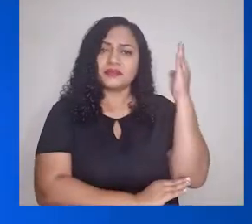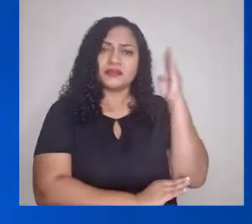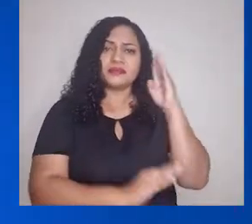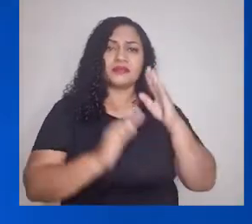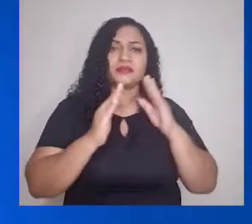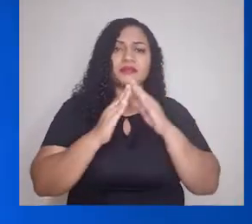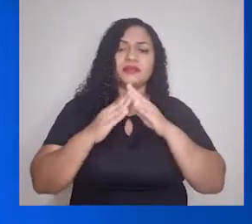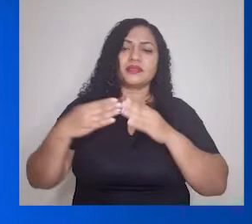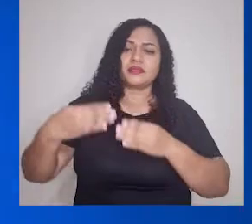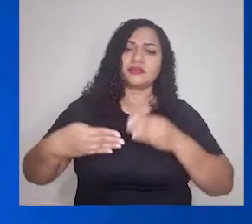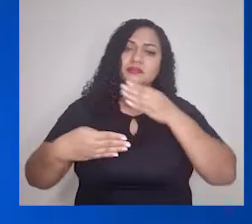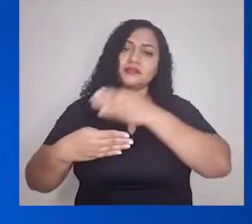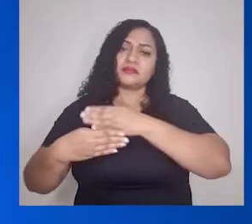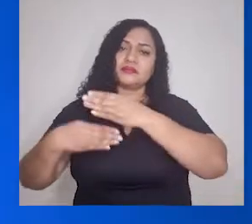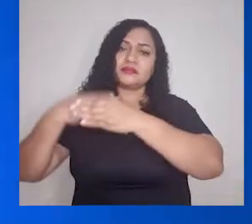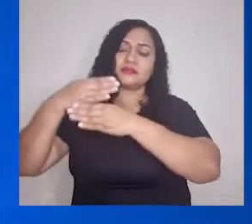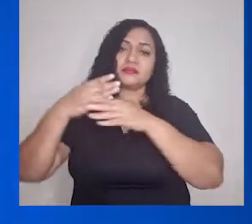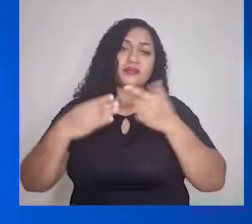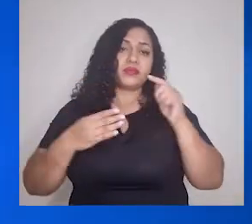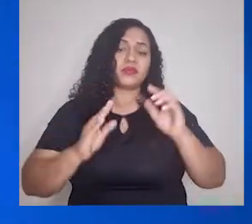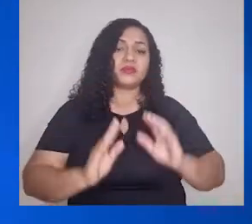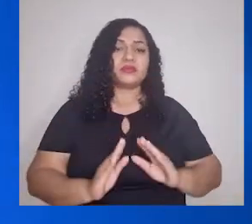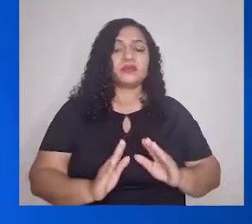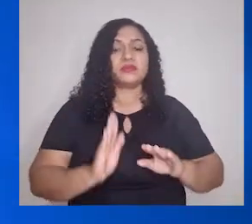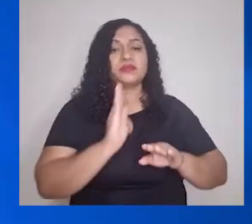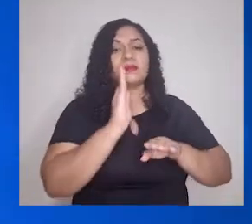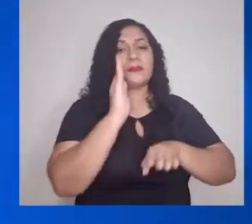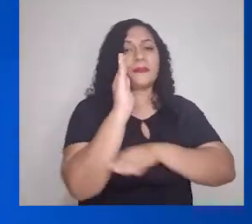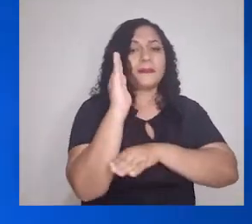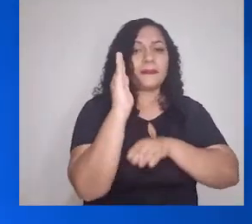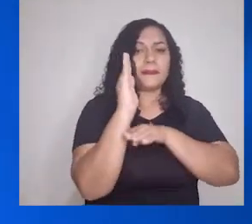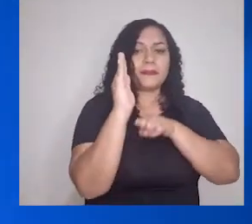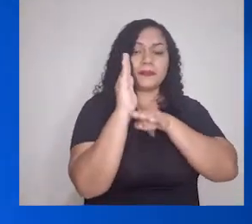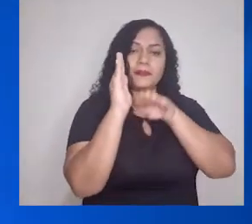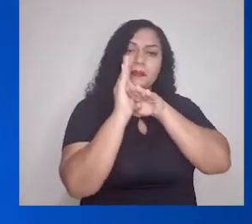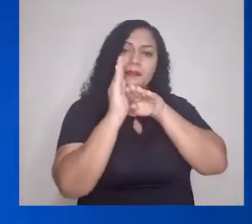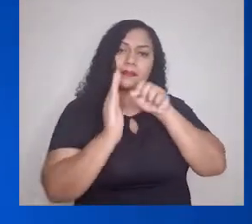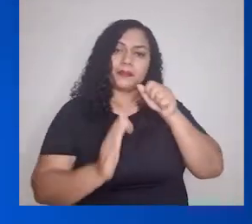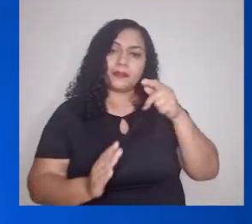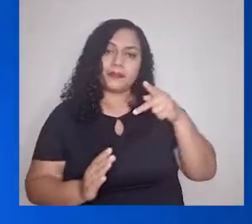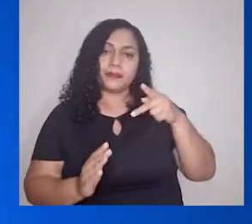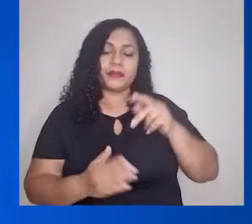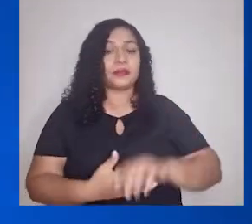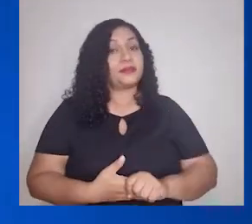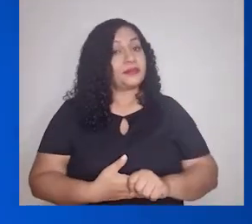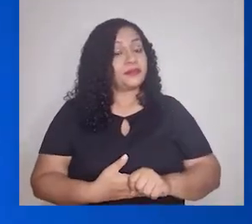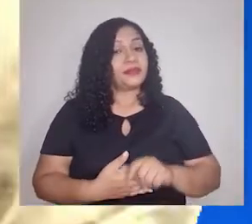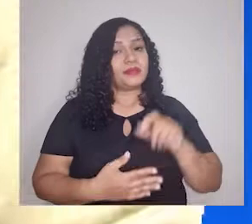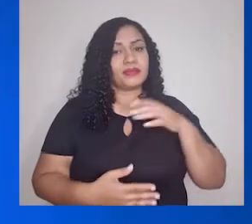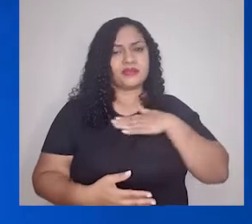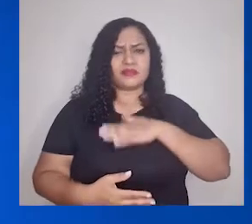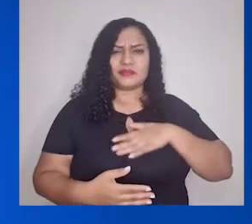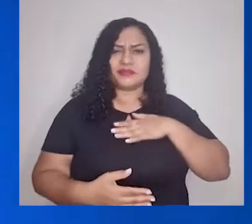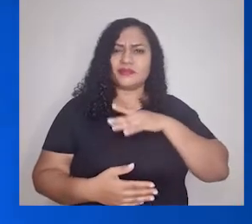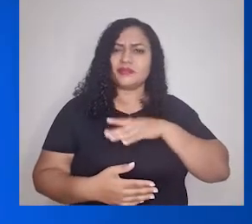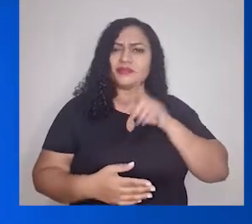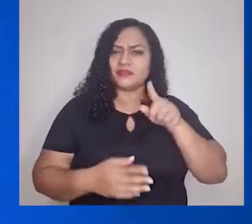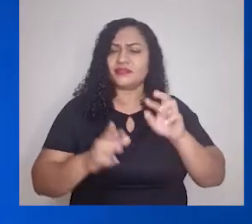de tábuas, outros de alvenaria, outros em apartamento e assim por diante.